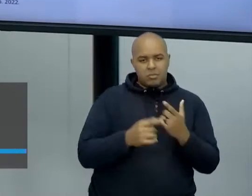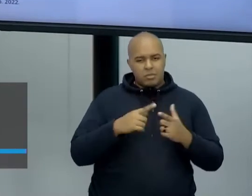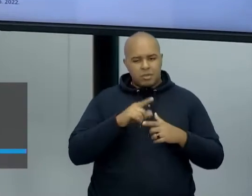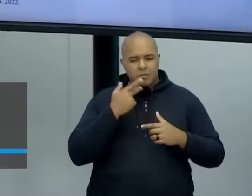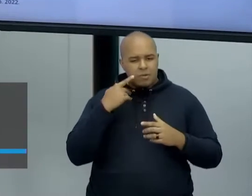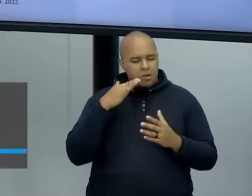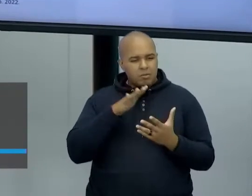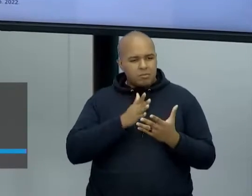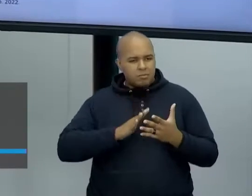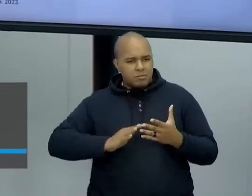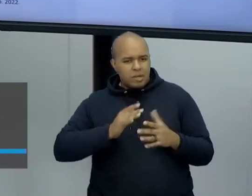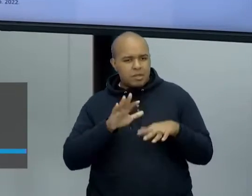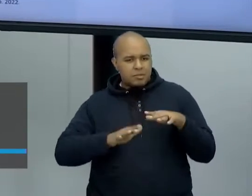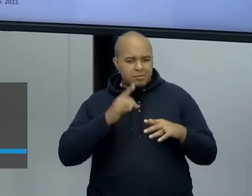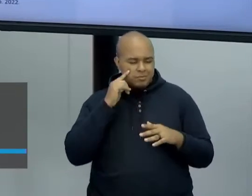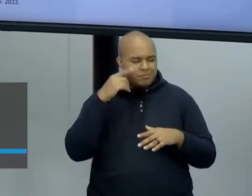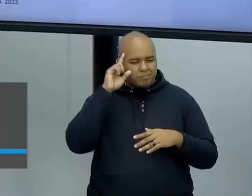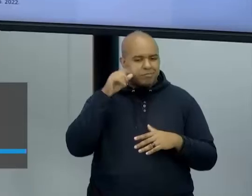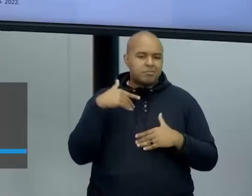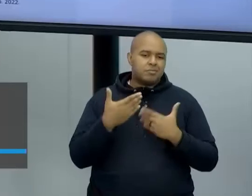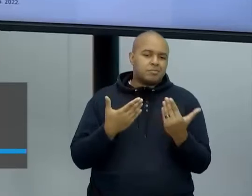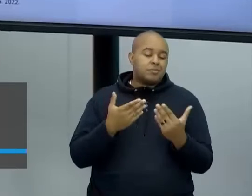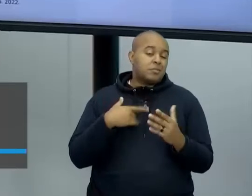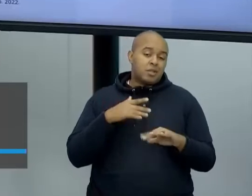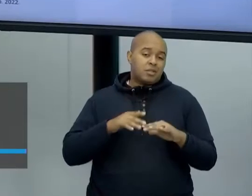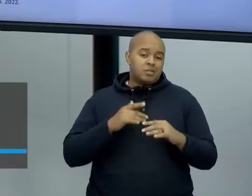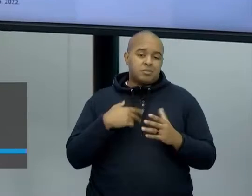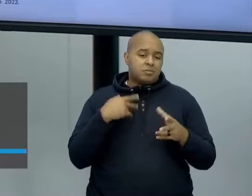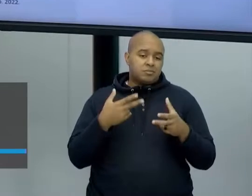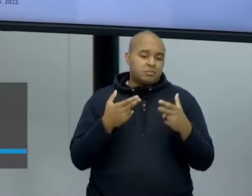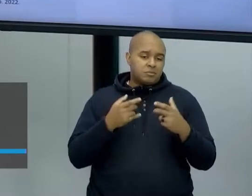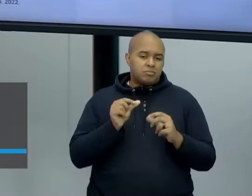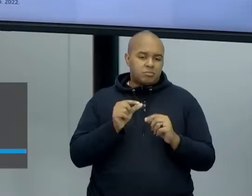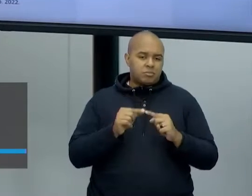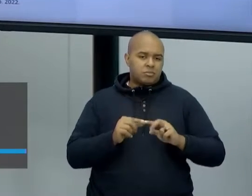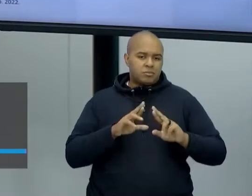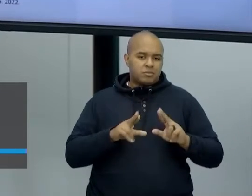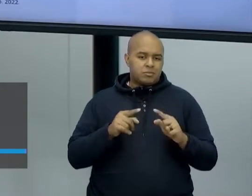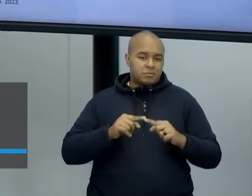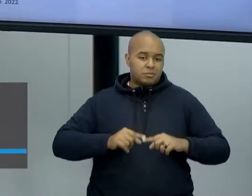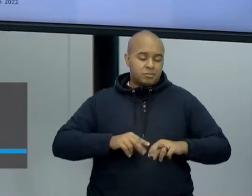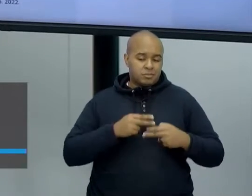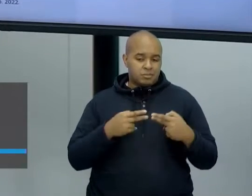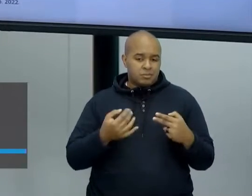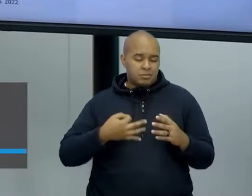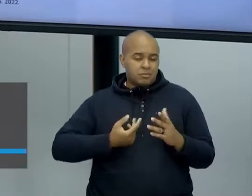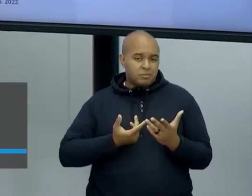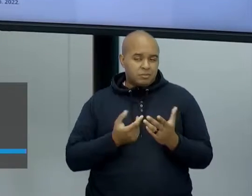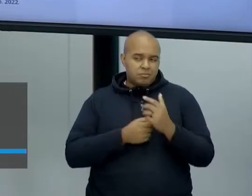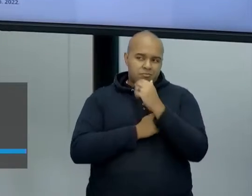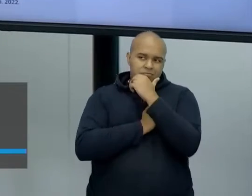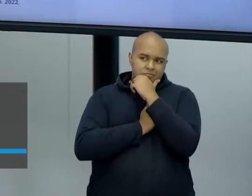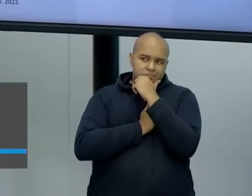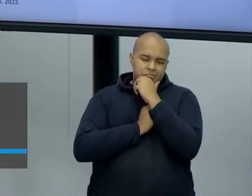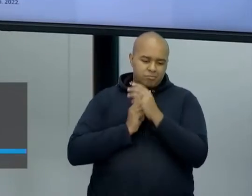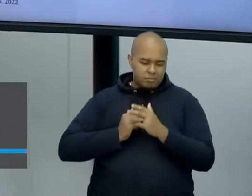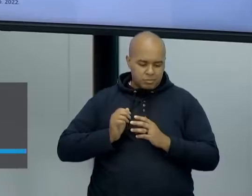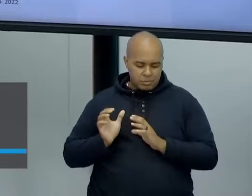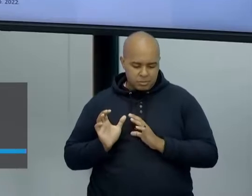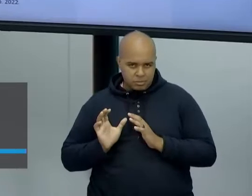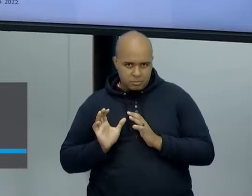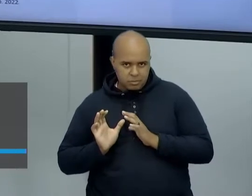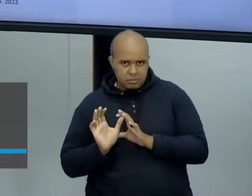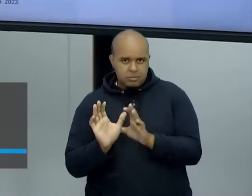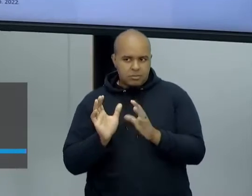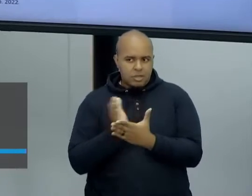quando a gente, talvez, no dia a dia, talvez a gente não perceba muito a diferença dessas coisas, Quando você empurra um